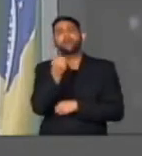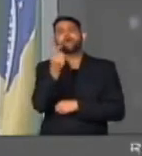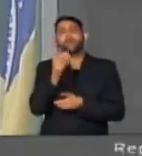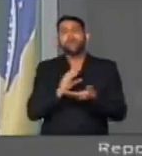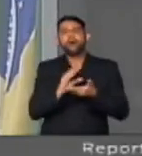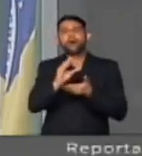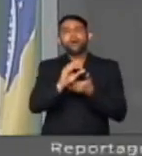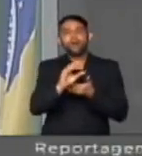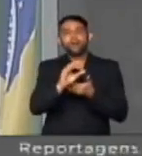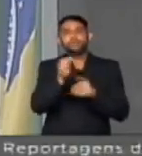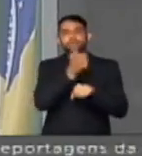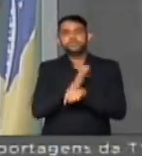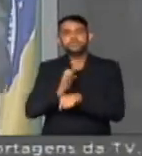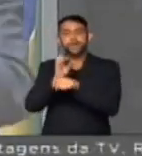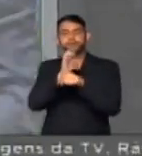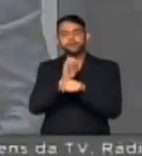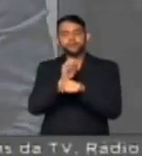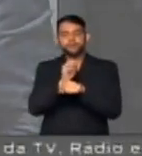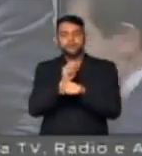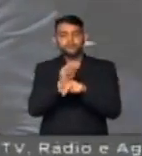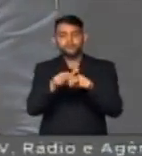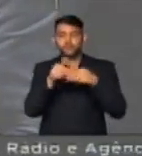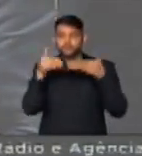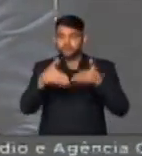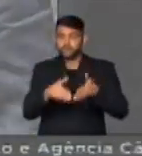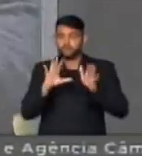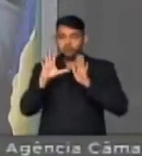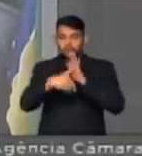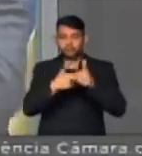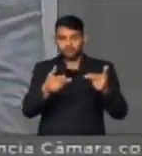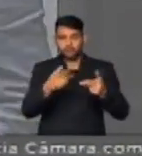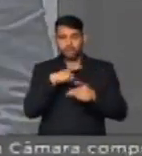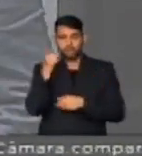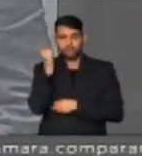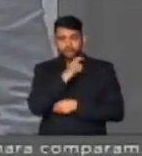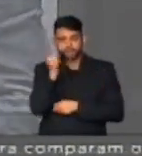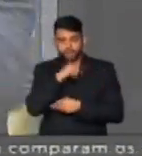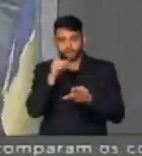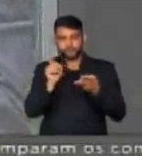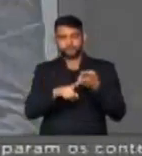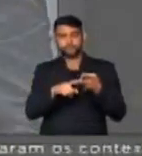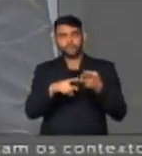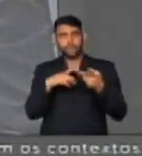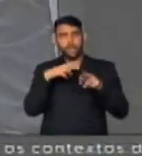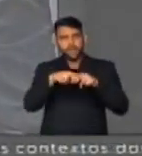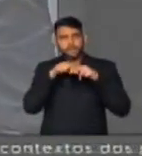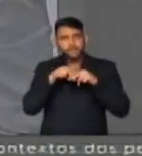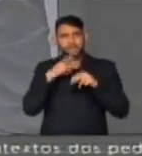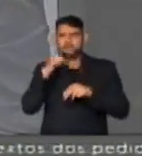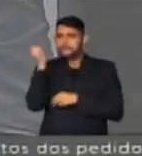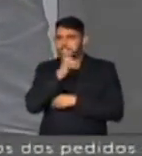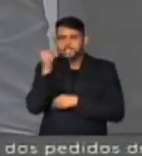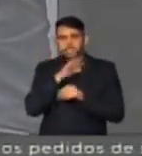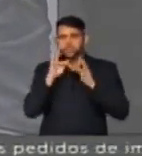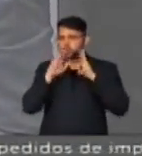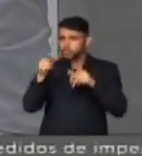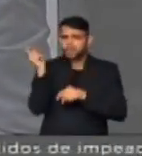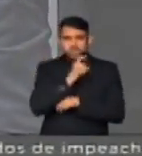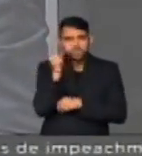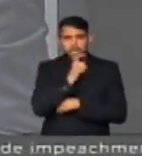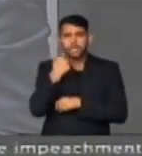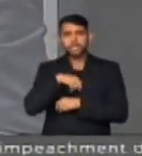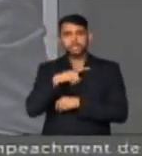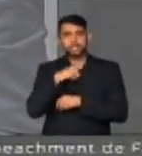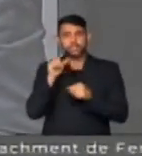passou. Faz parte do estelionato eleitoral. Era mentira, absolutamente mentiroso. Tinha